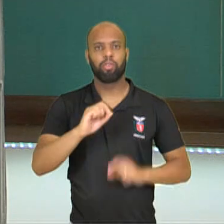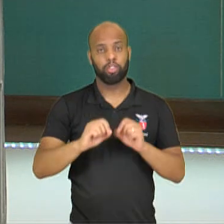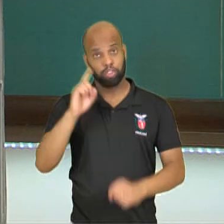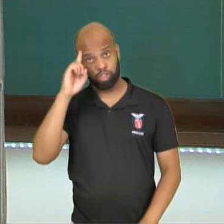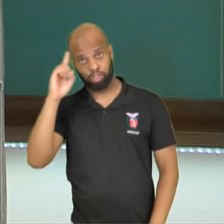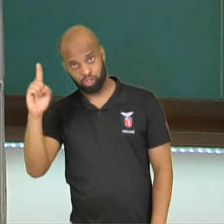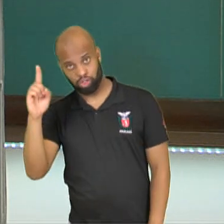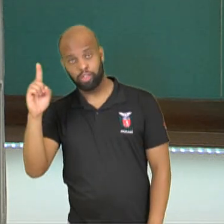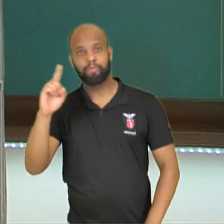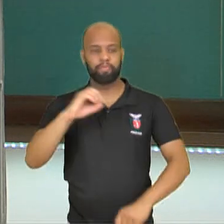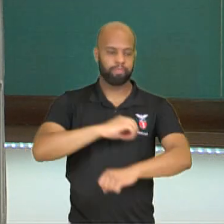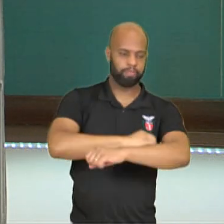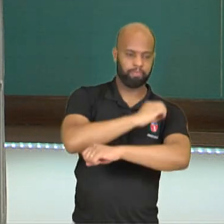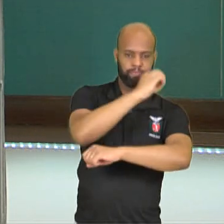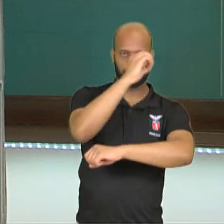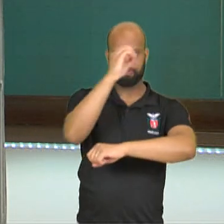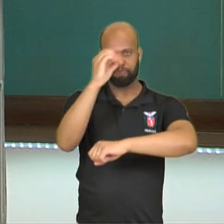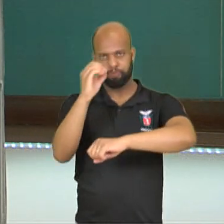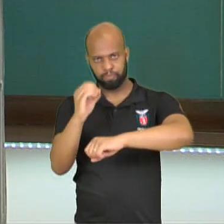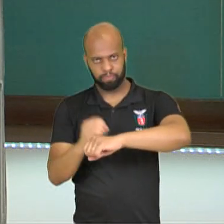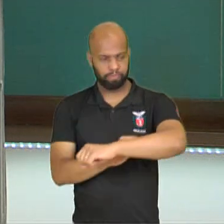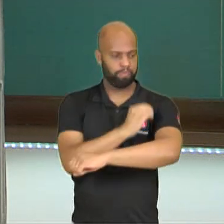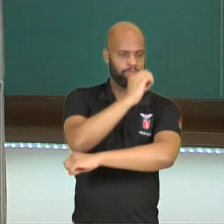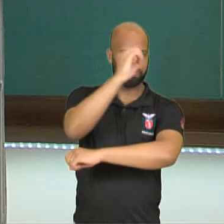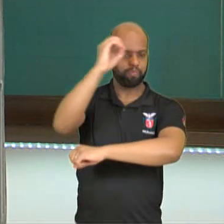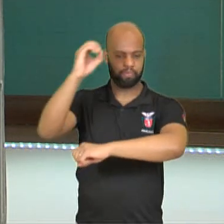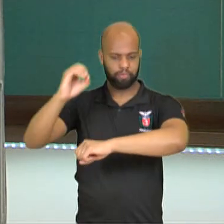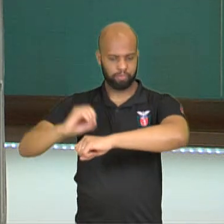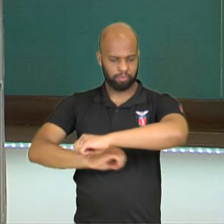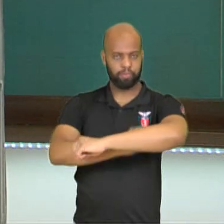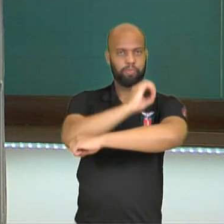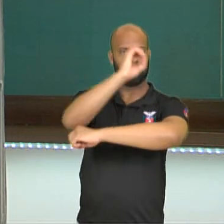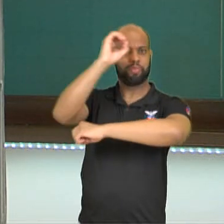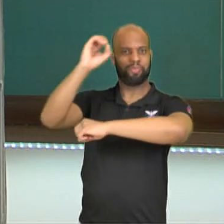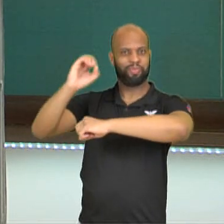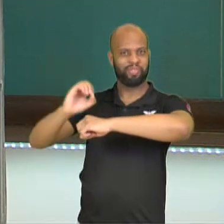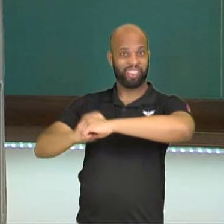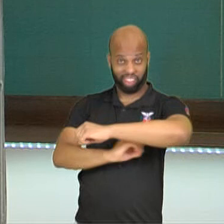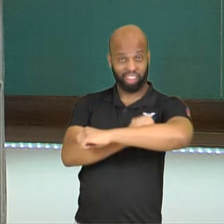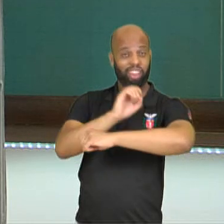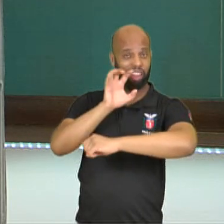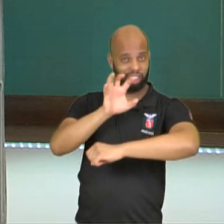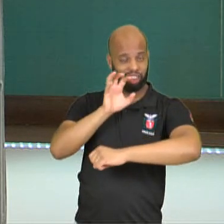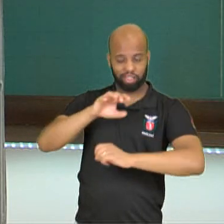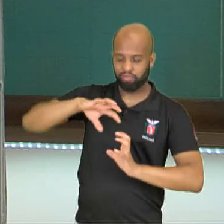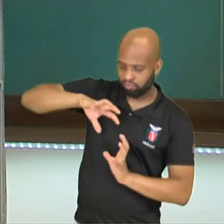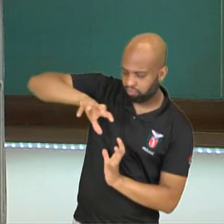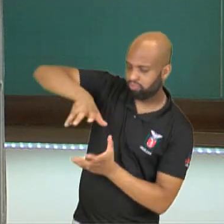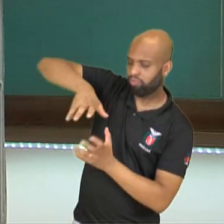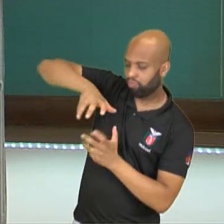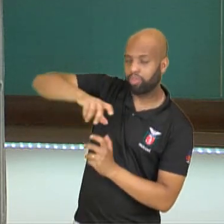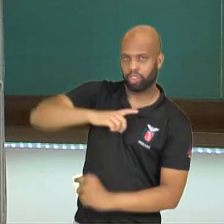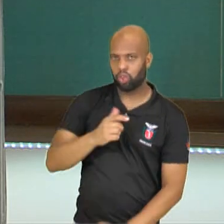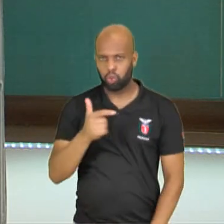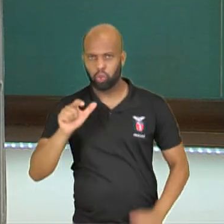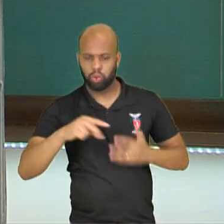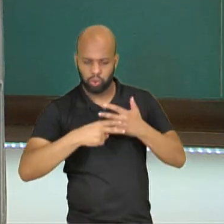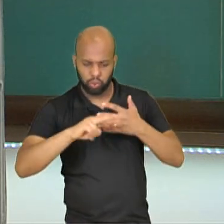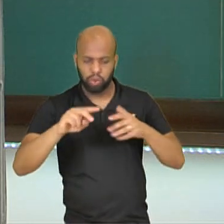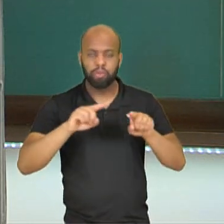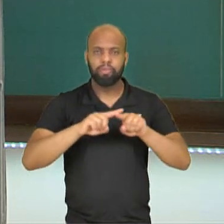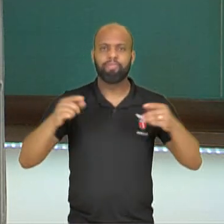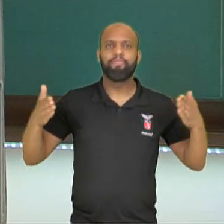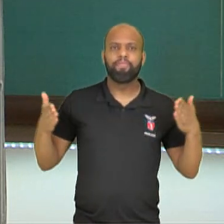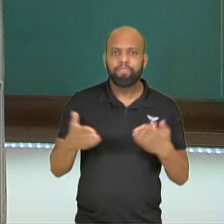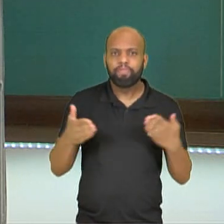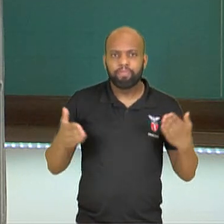e noites. Nós vamos perceber outras consequências desse movimento que serão apresentadas ao longo da nossa aula de hoje. Mas nesse momento é